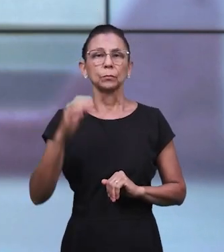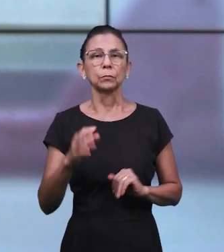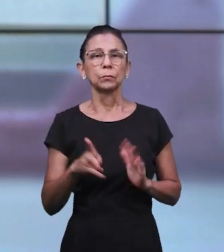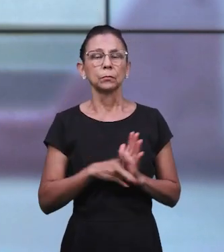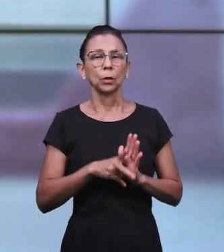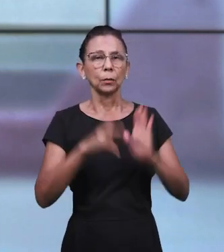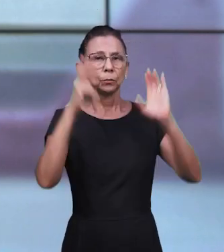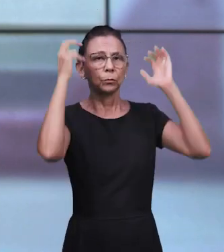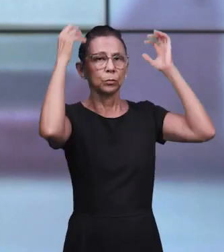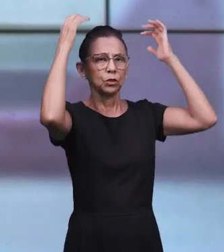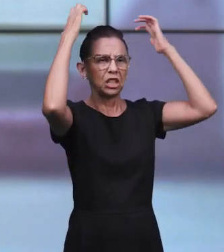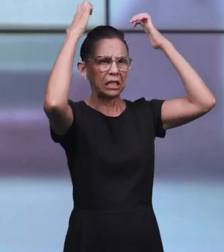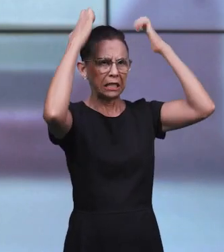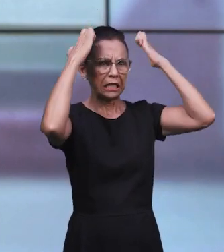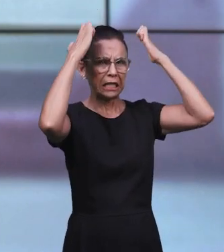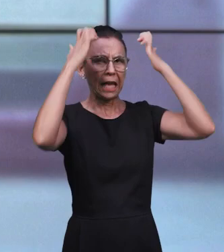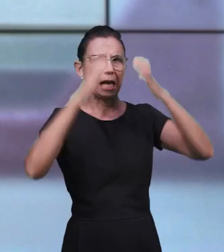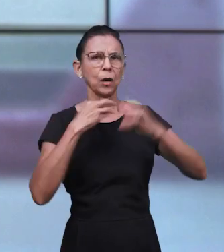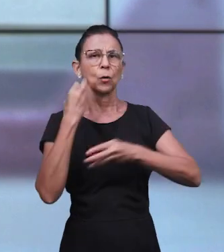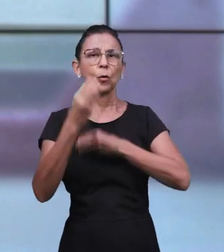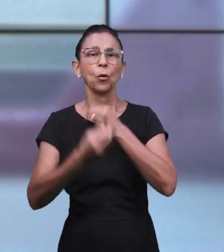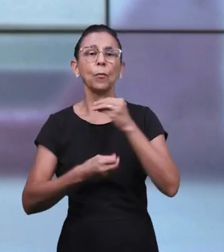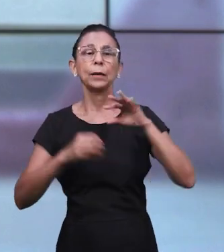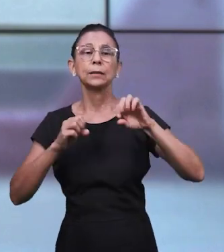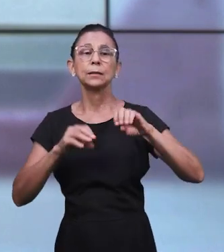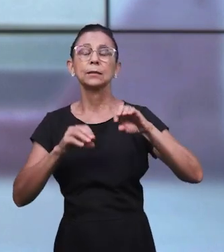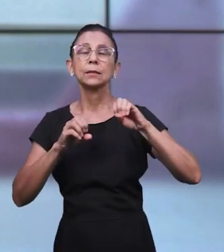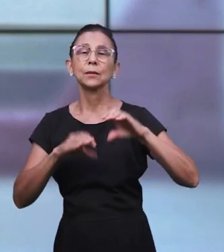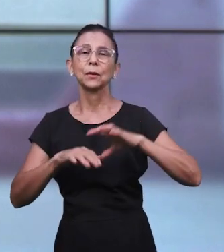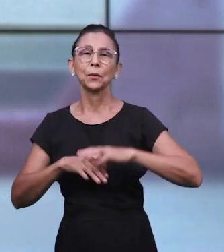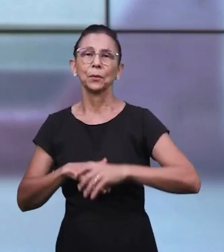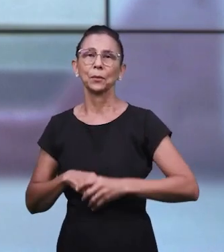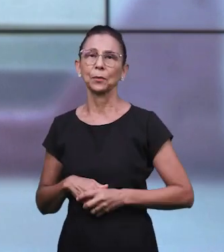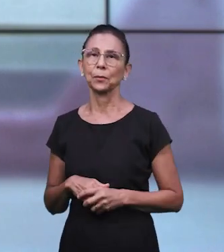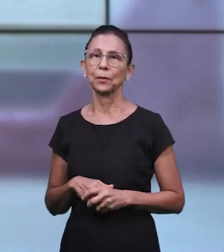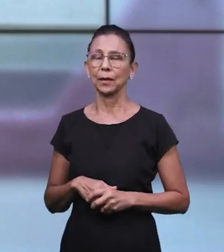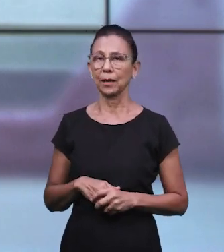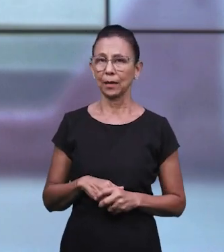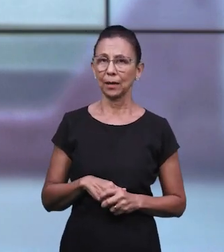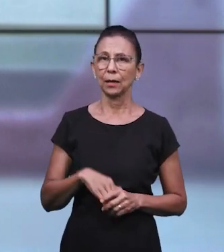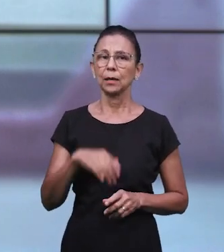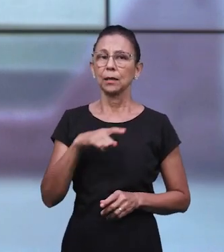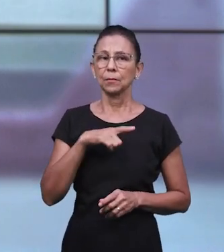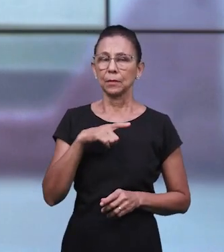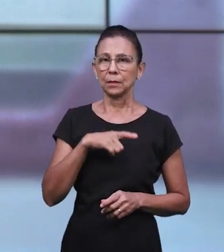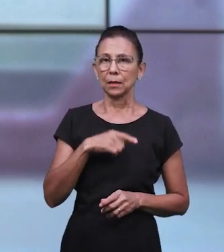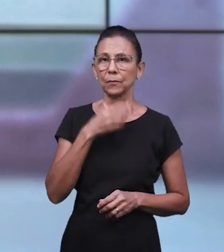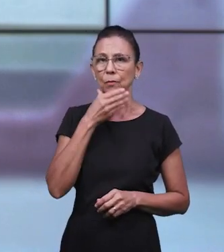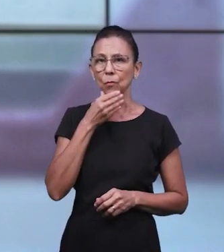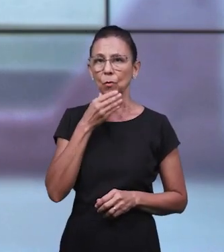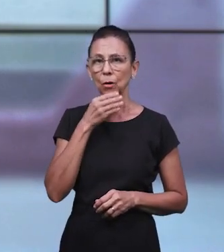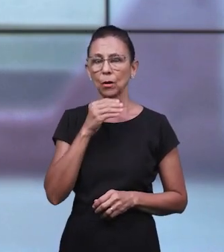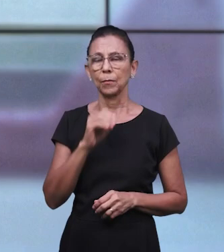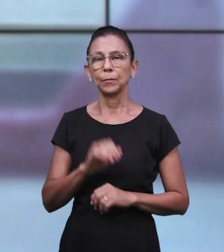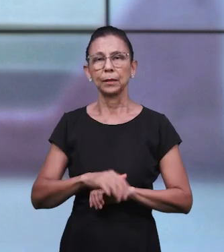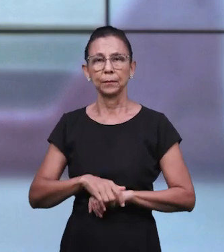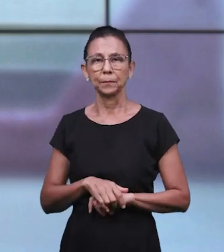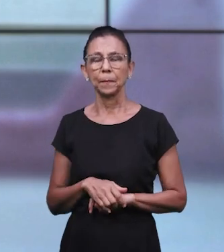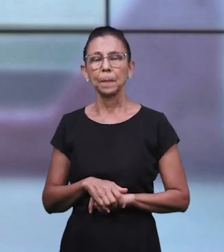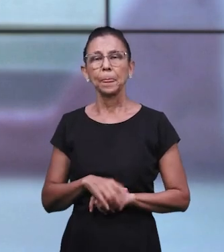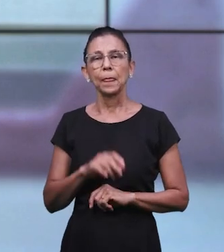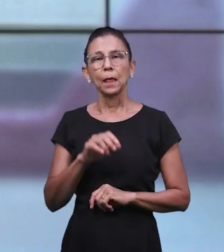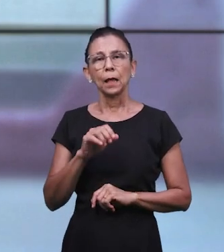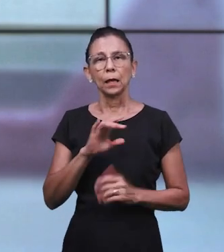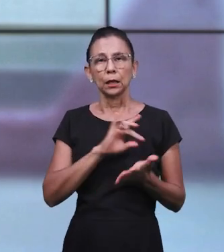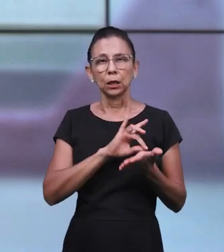capítulo 3 do livro de Ester registra que Amã planejou matar todos os judeus. E no capítulo 4, Mardoqueu enviou